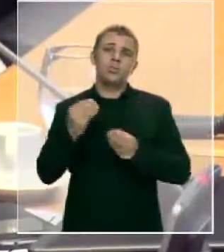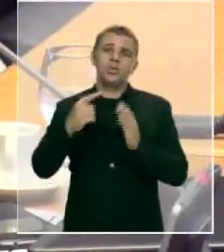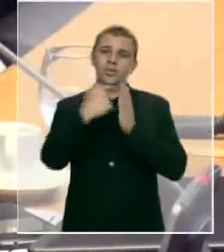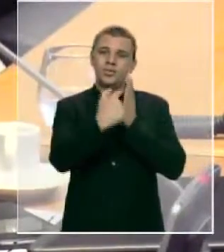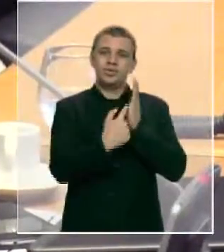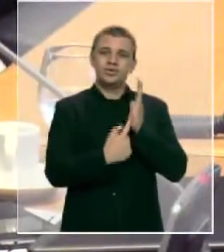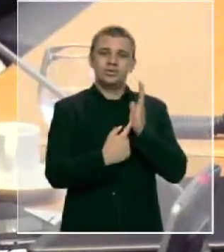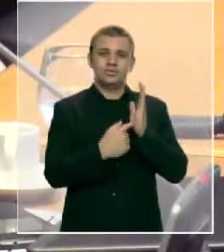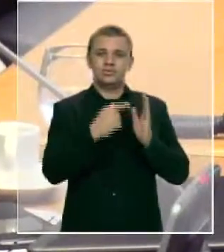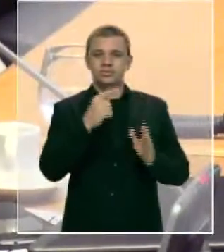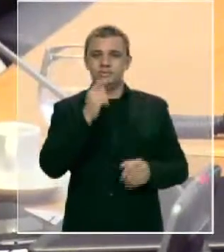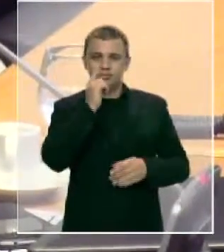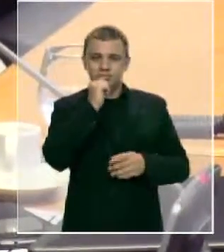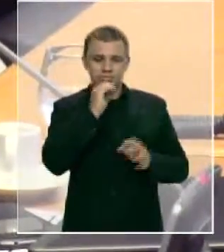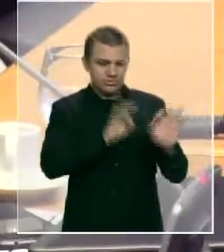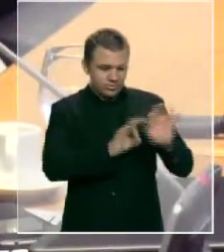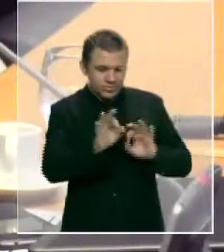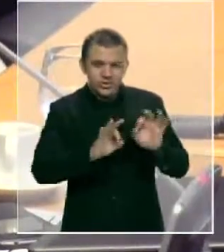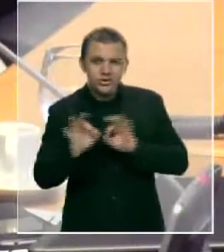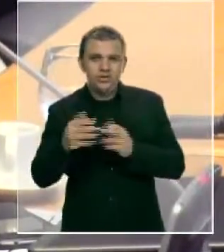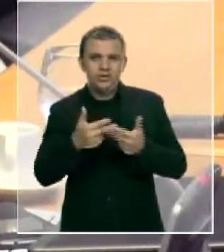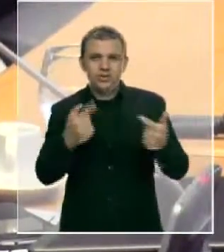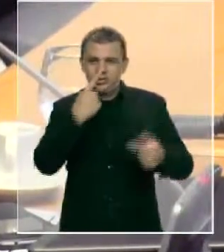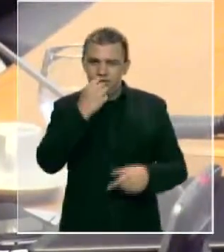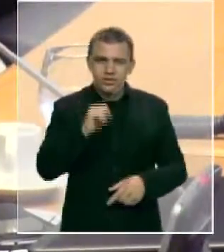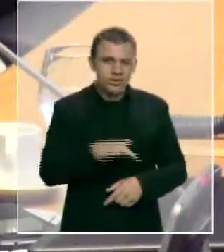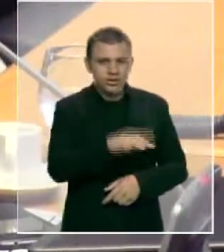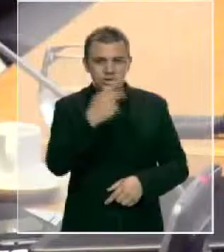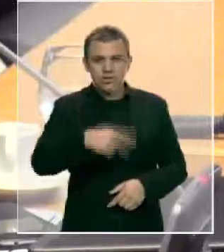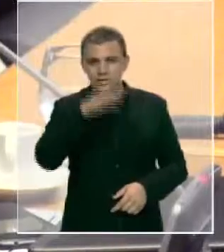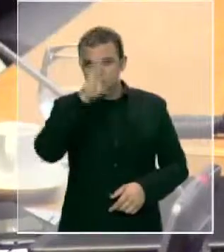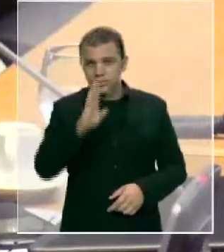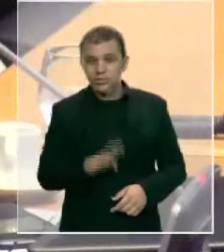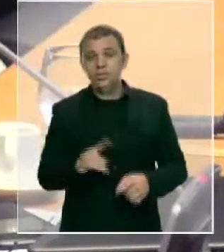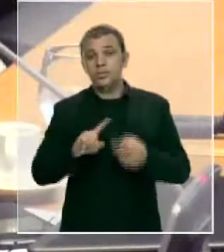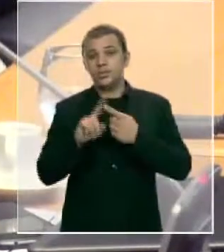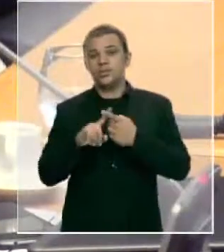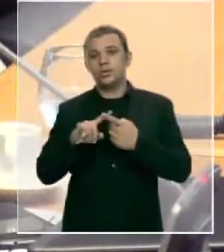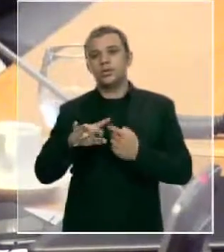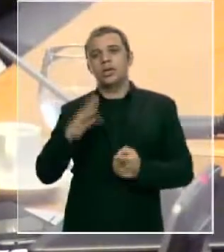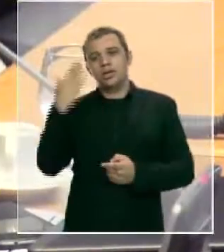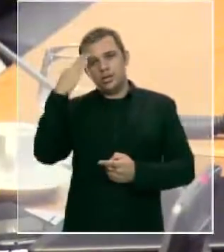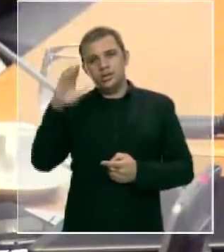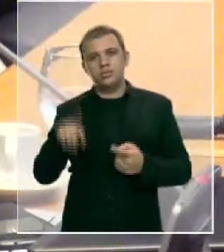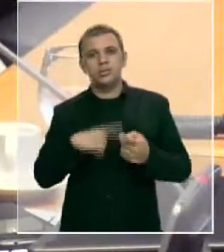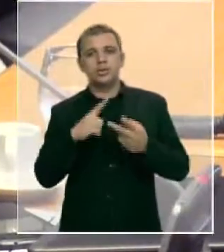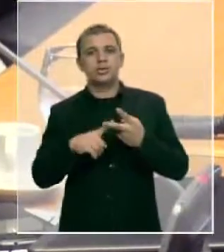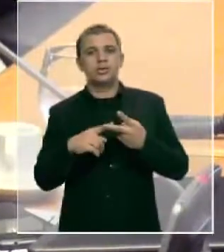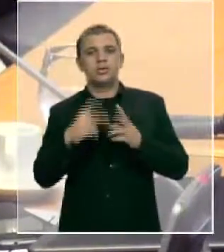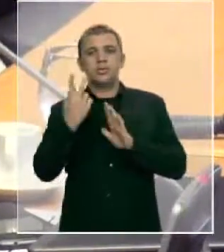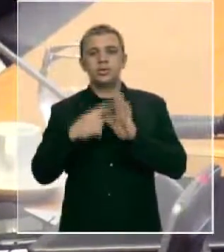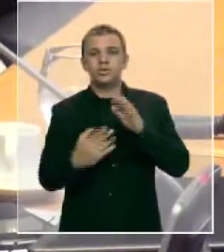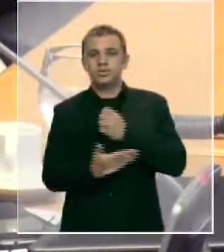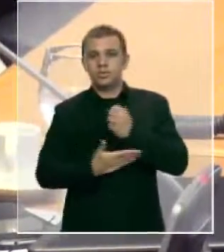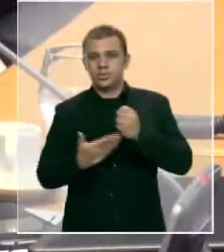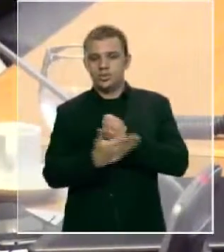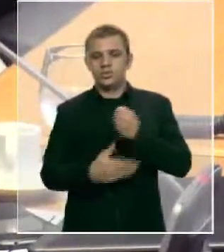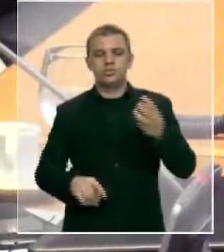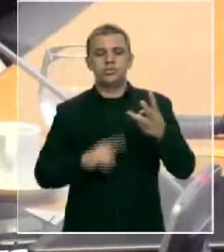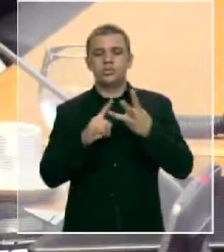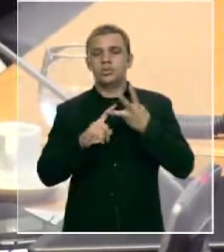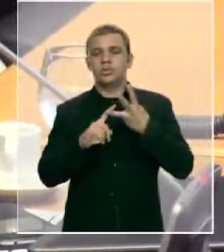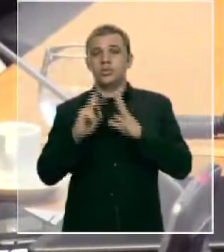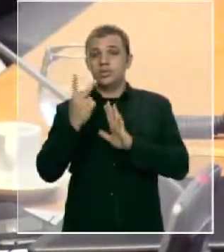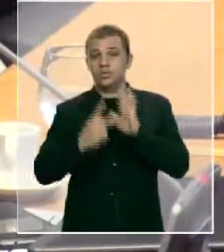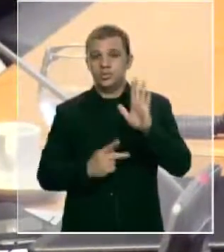o projeto de concepção, depois projeto básico, depois projeto executivo, posterior licitação e execução das obras. Essa é a